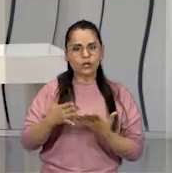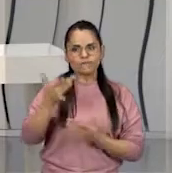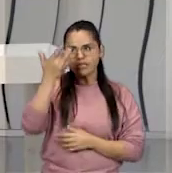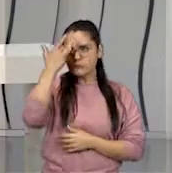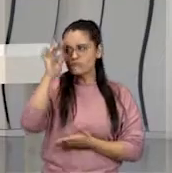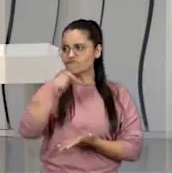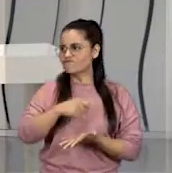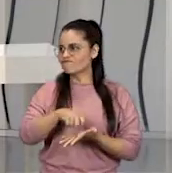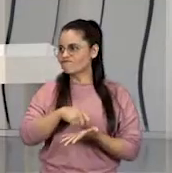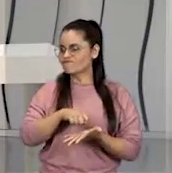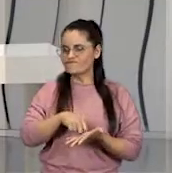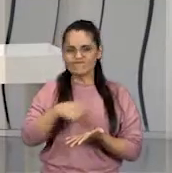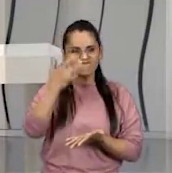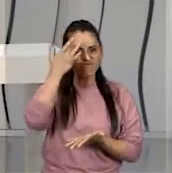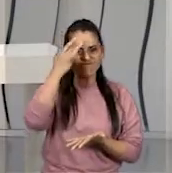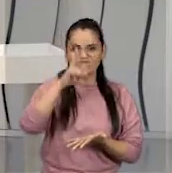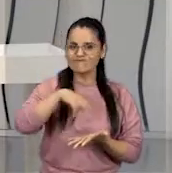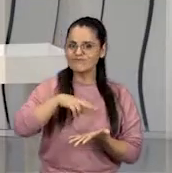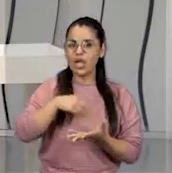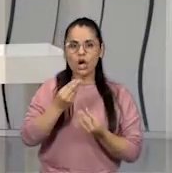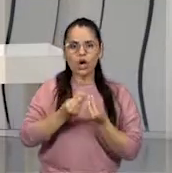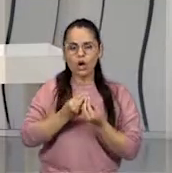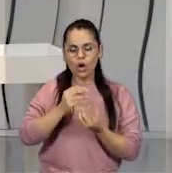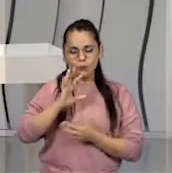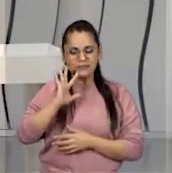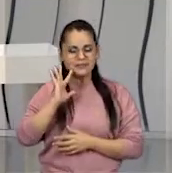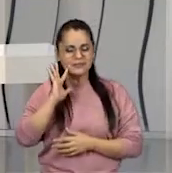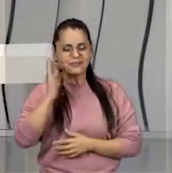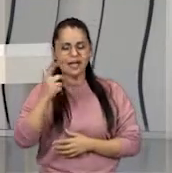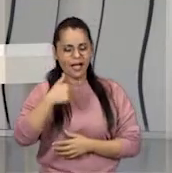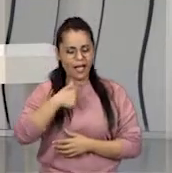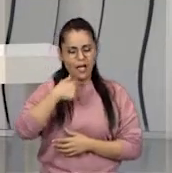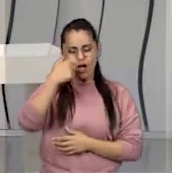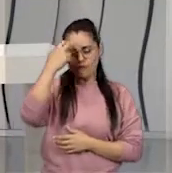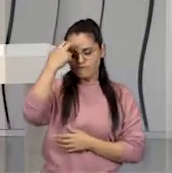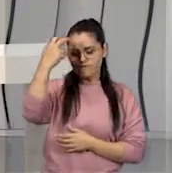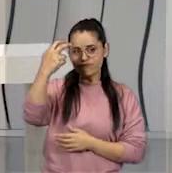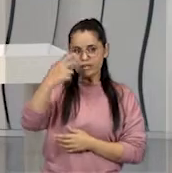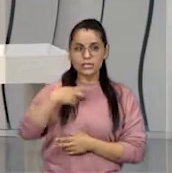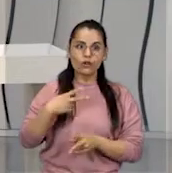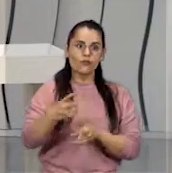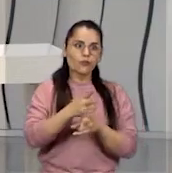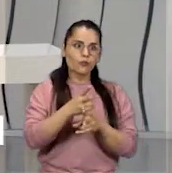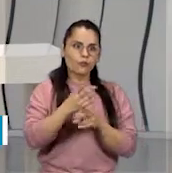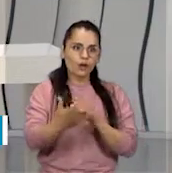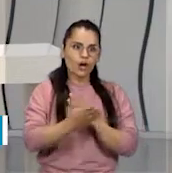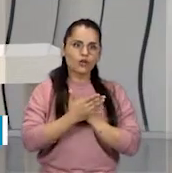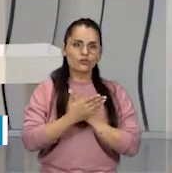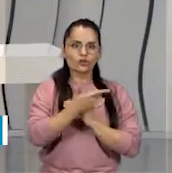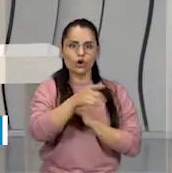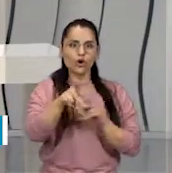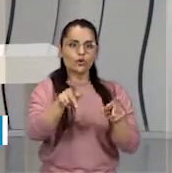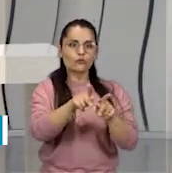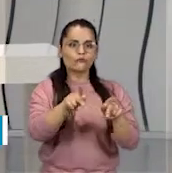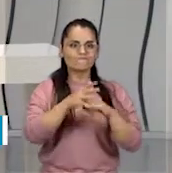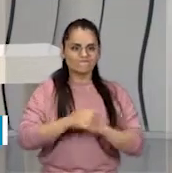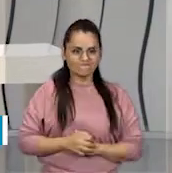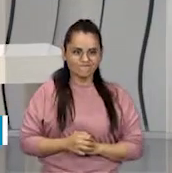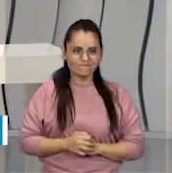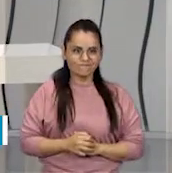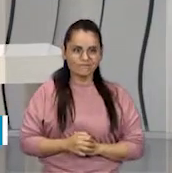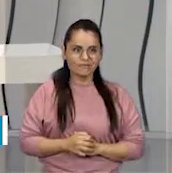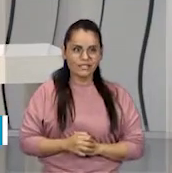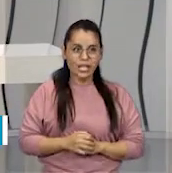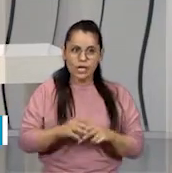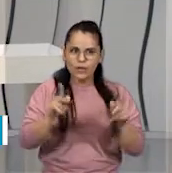sei escrever, como que as pessoas podem me considerar um sábio? Então ele foi buscar ajuda a professores e os professores eram